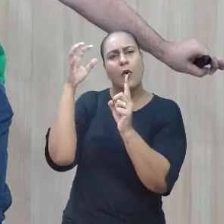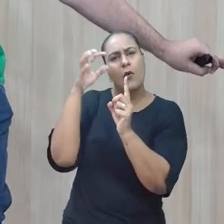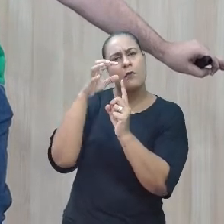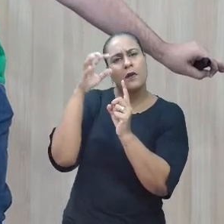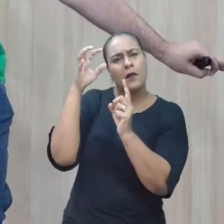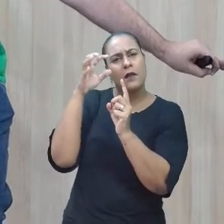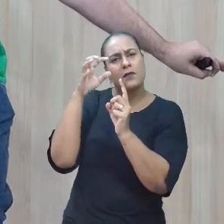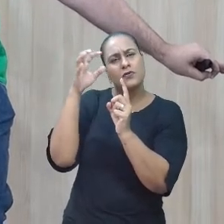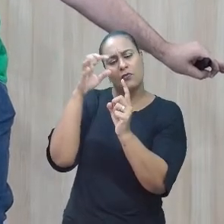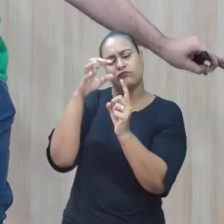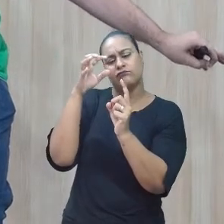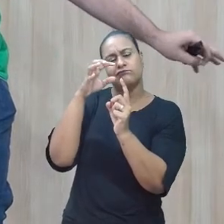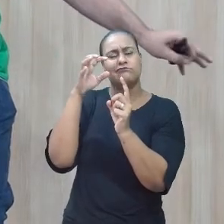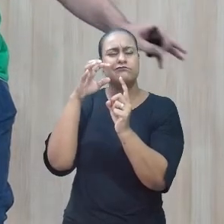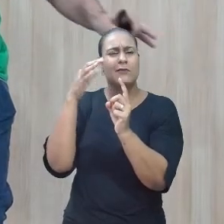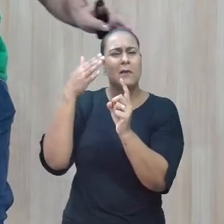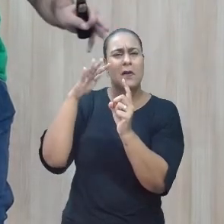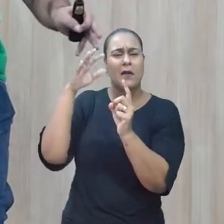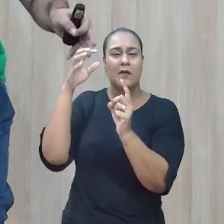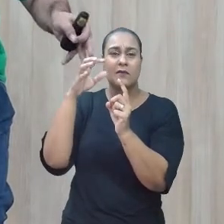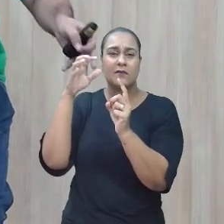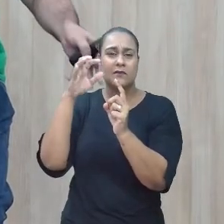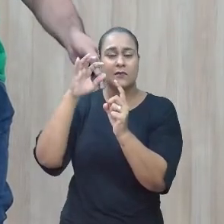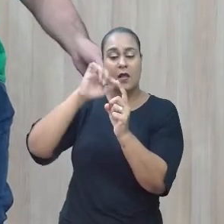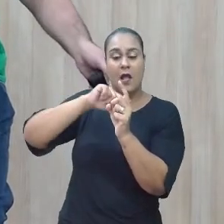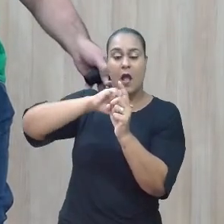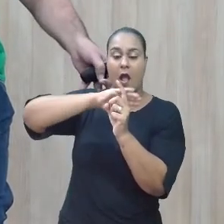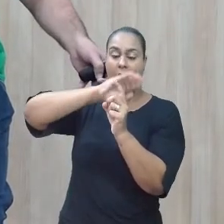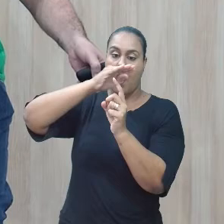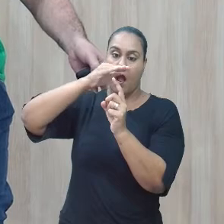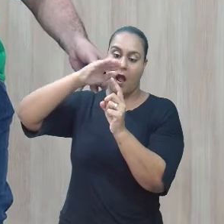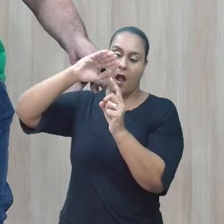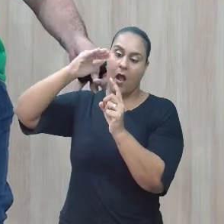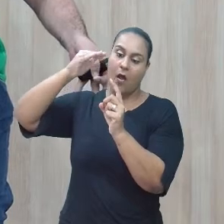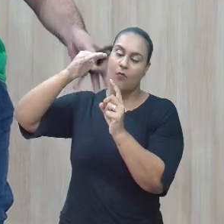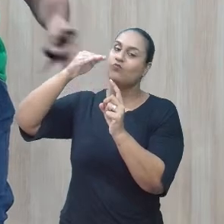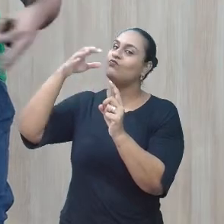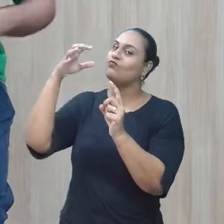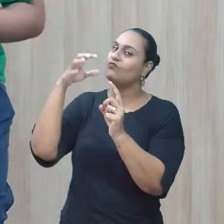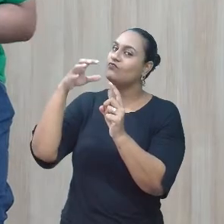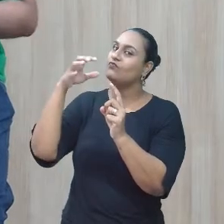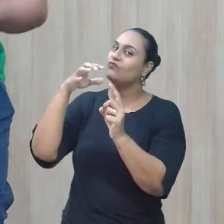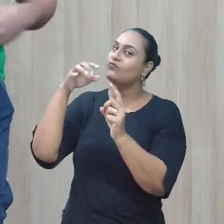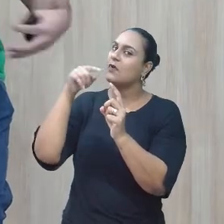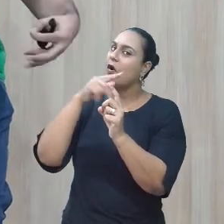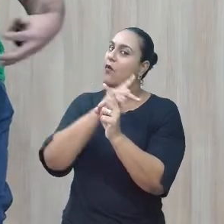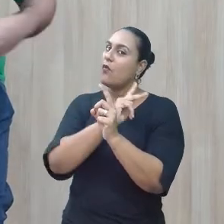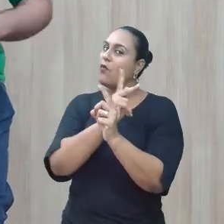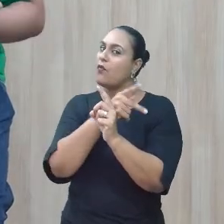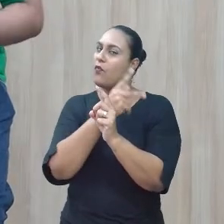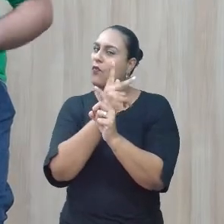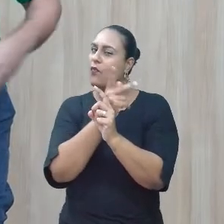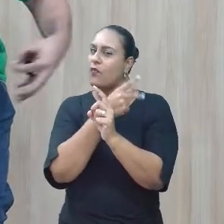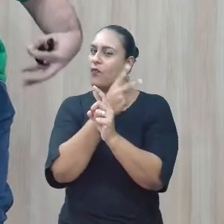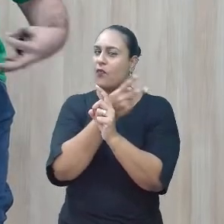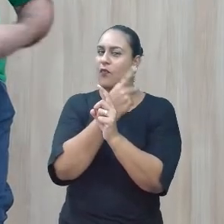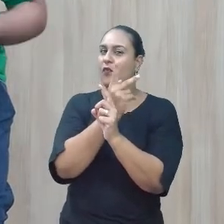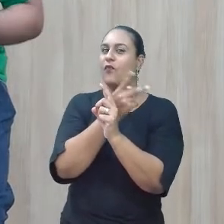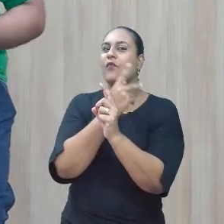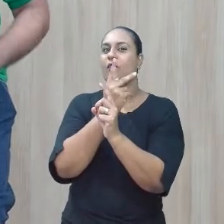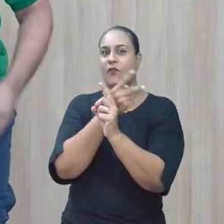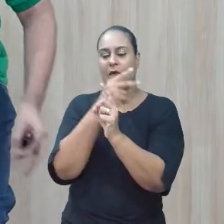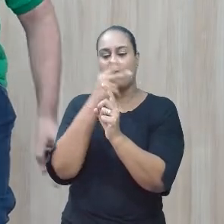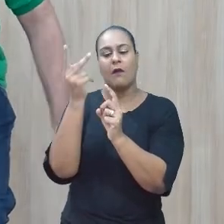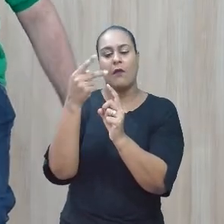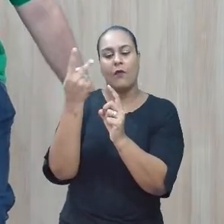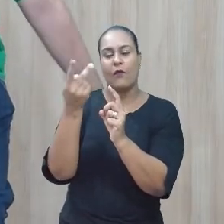pressão atmosférica. Nós estamos aqui num relevo mais alto e vamos ter o quê? Aqui uma maior circulação de ar.